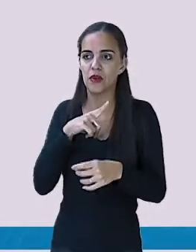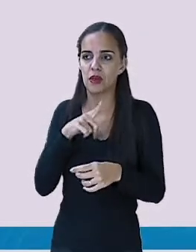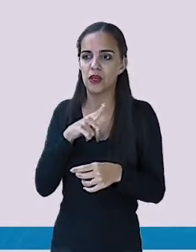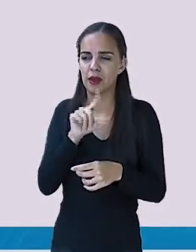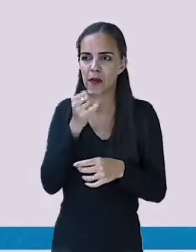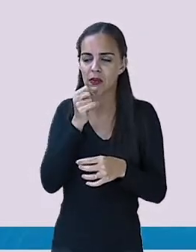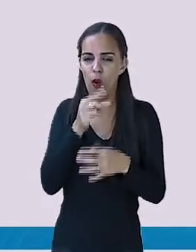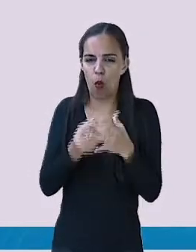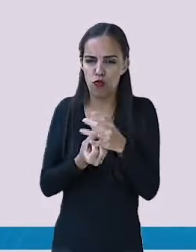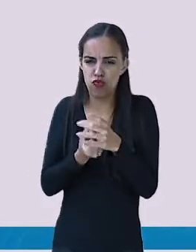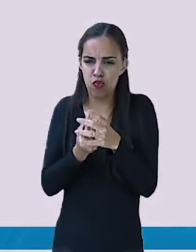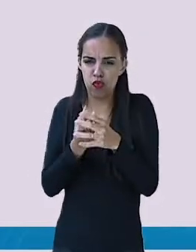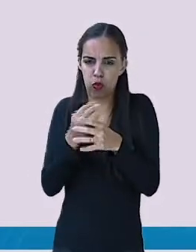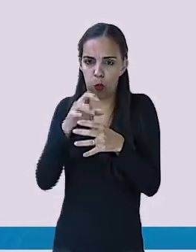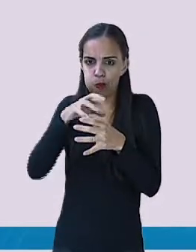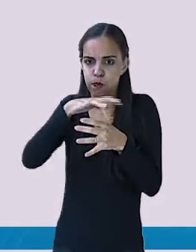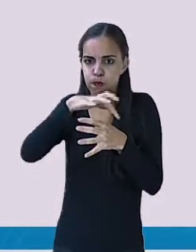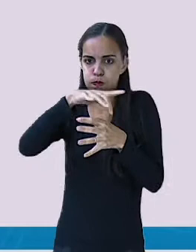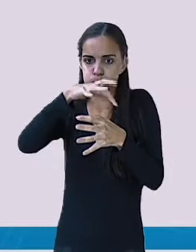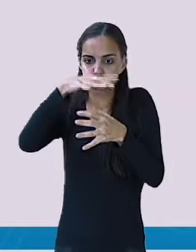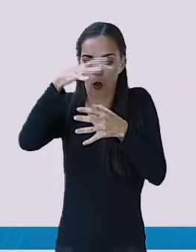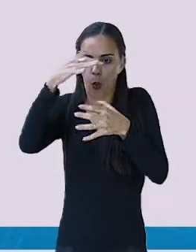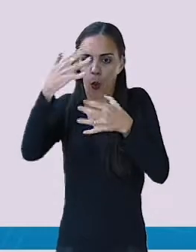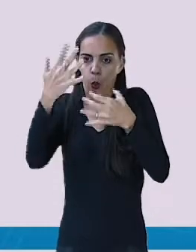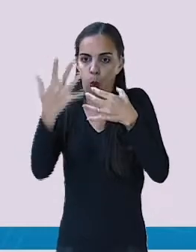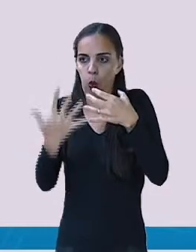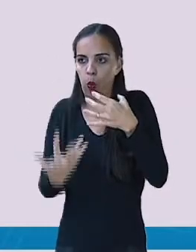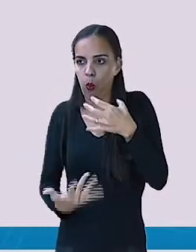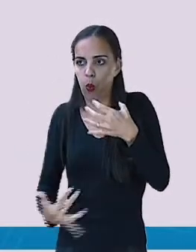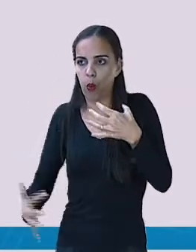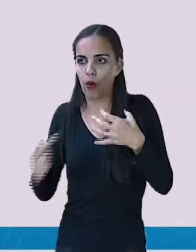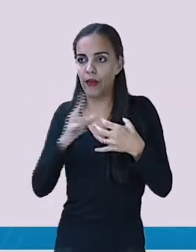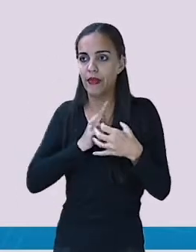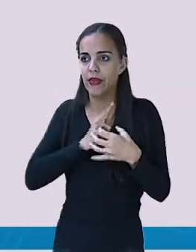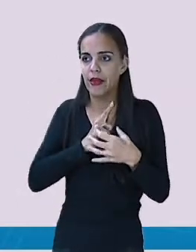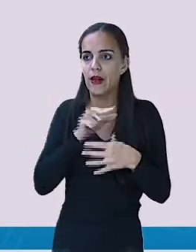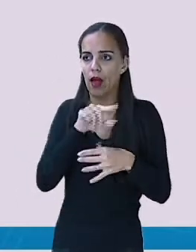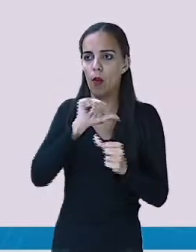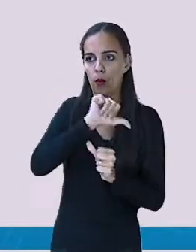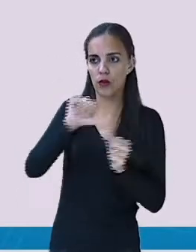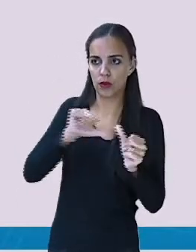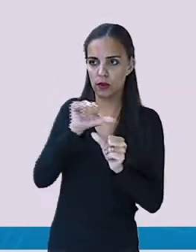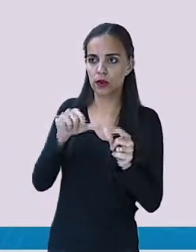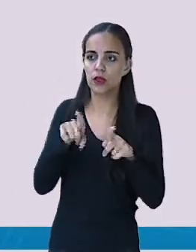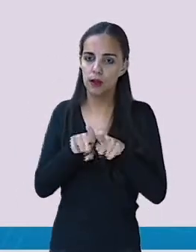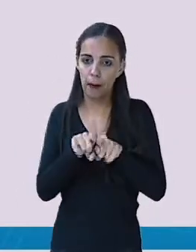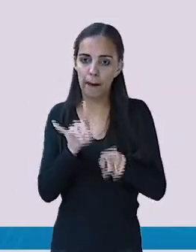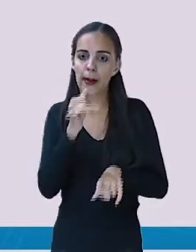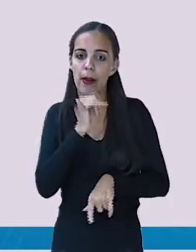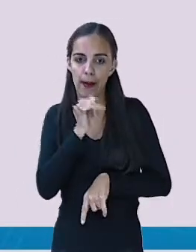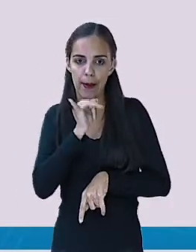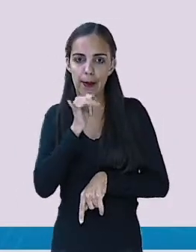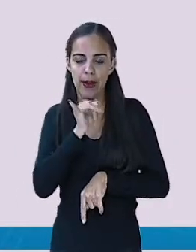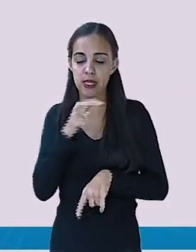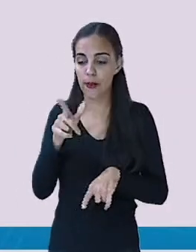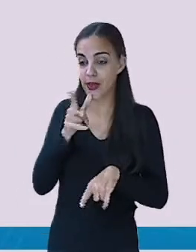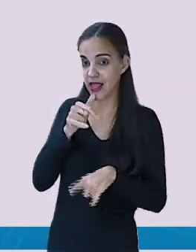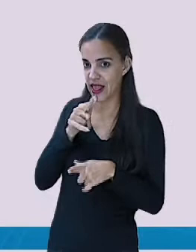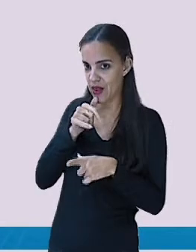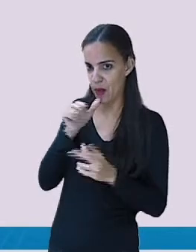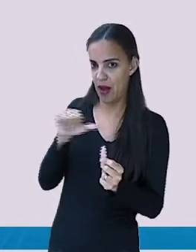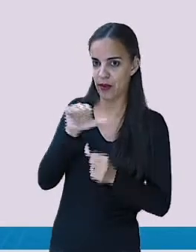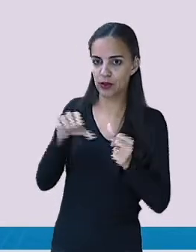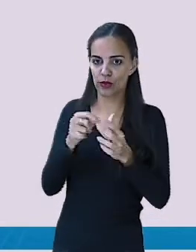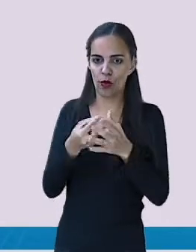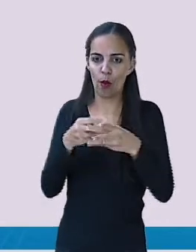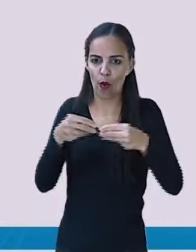espuma né de bolhas que foram formadas é exemplo de